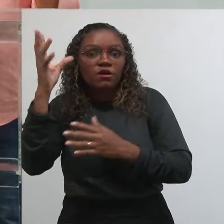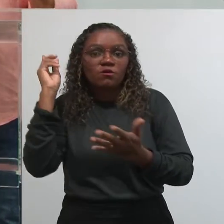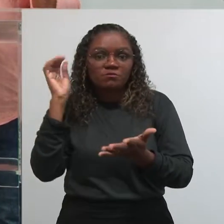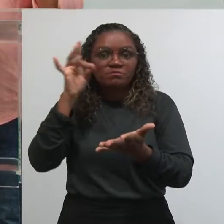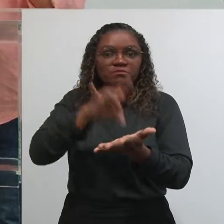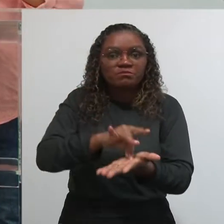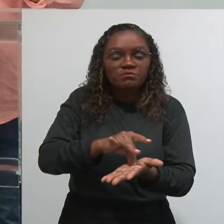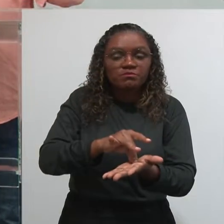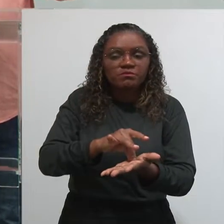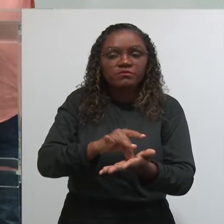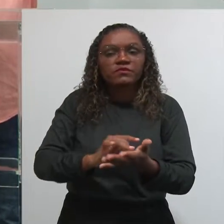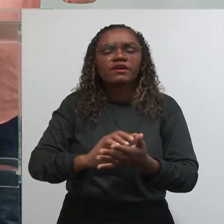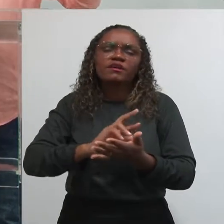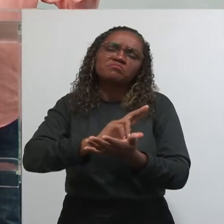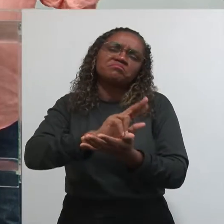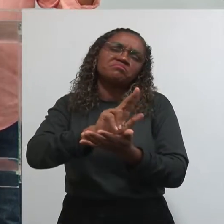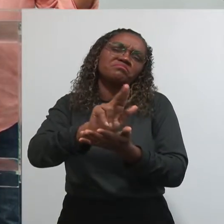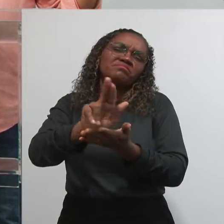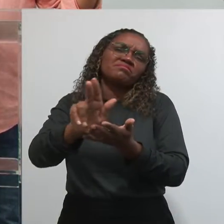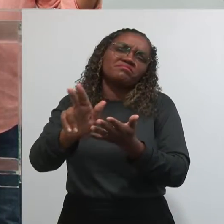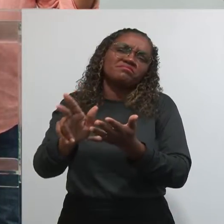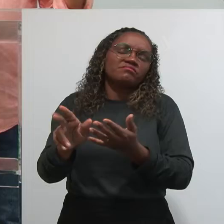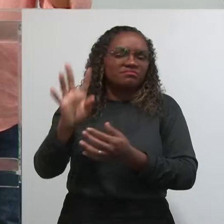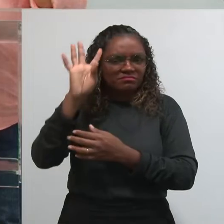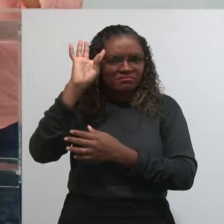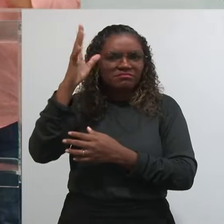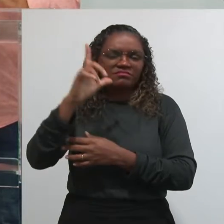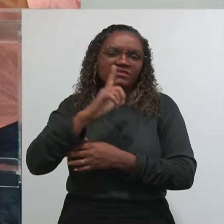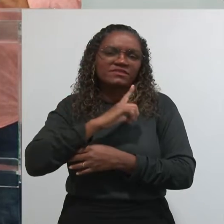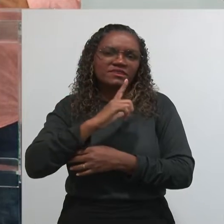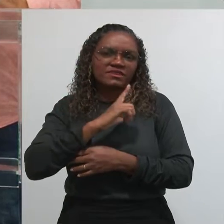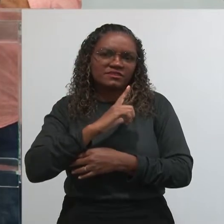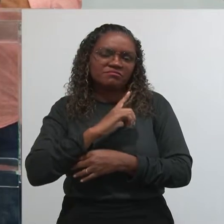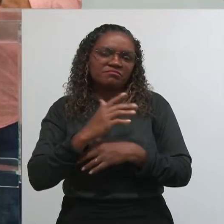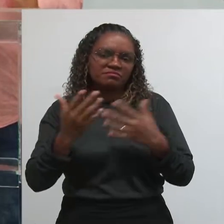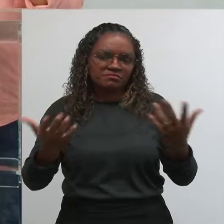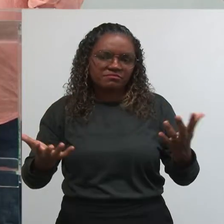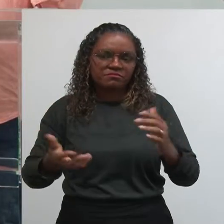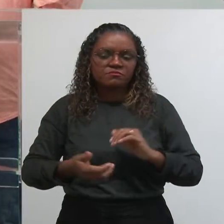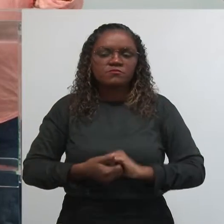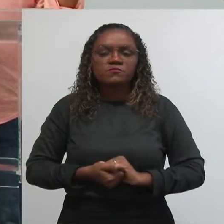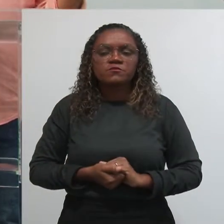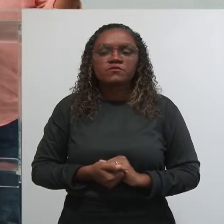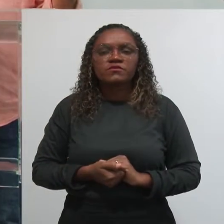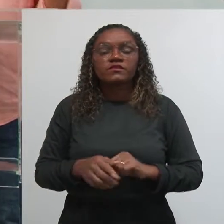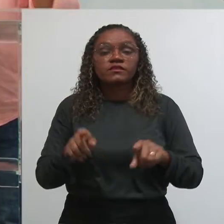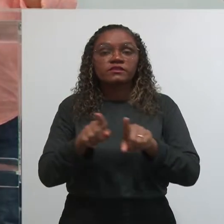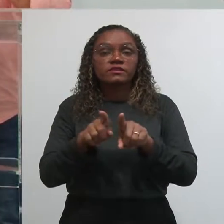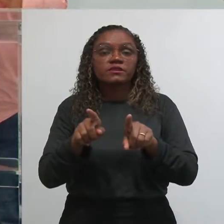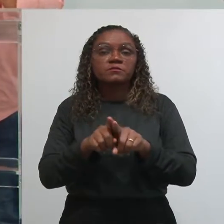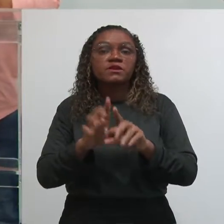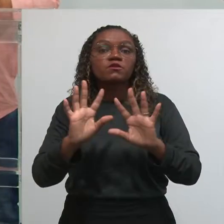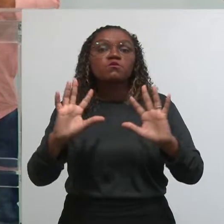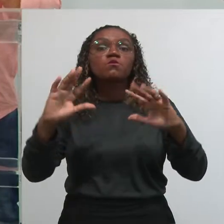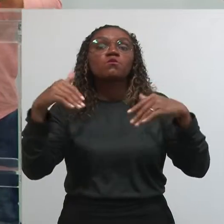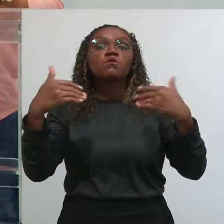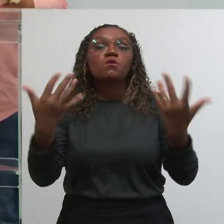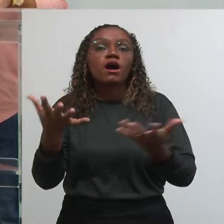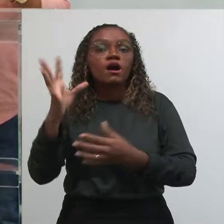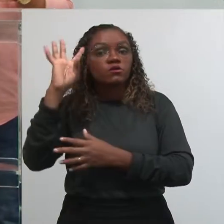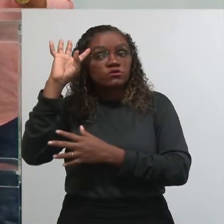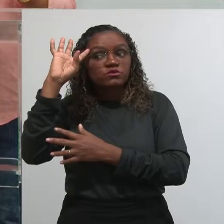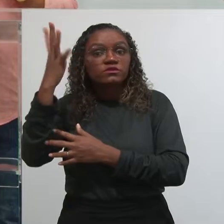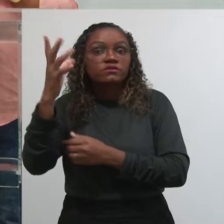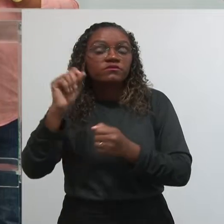nisso, você pode ter infinitas soluções possíveis para determinado problema, e a adoção de determinada solução vai